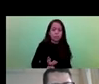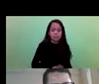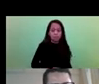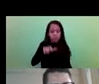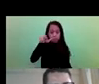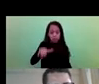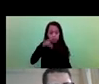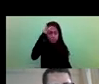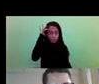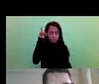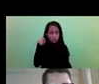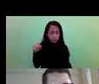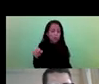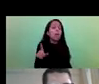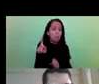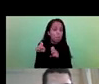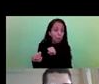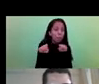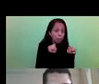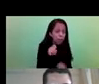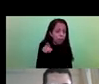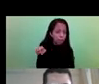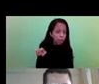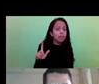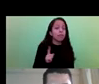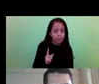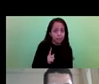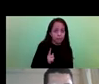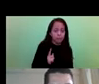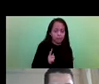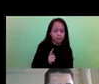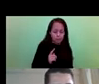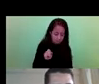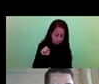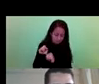poder. E como esse poder ele é